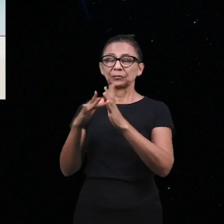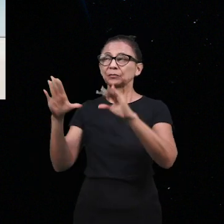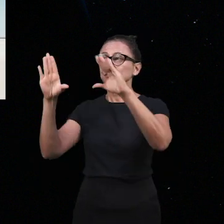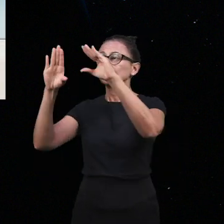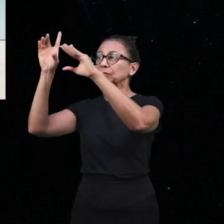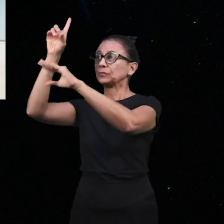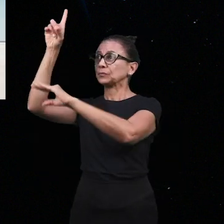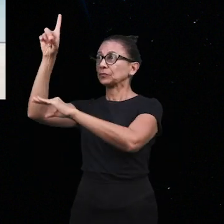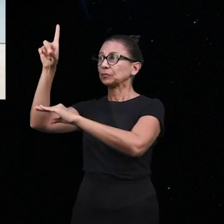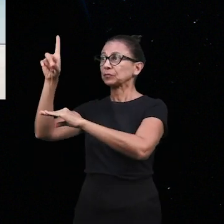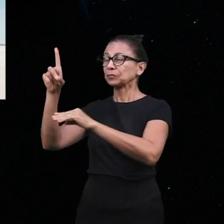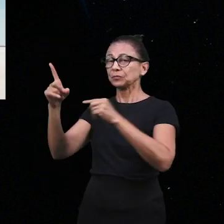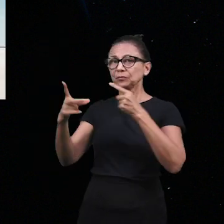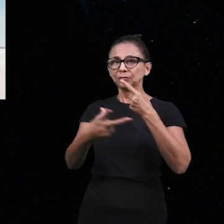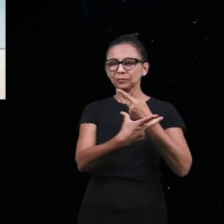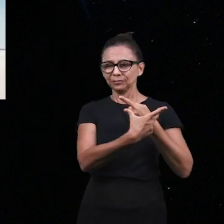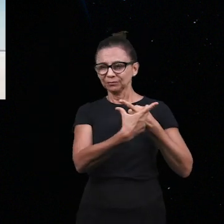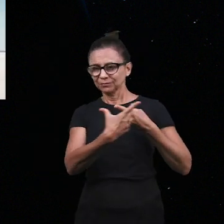vencendo vem